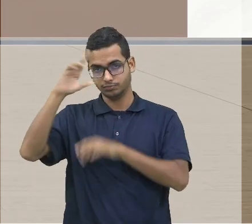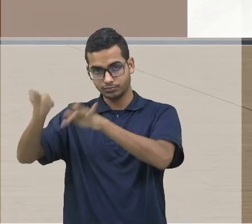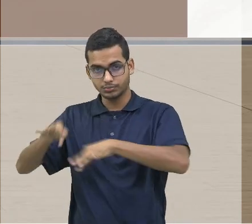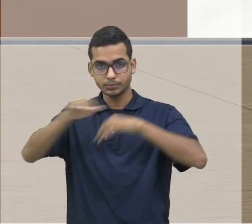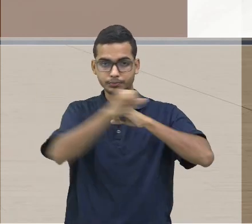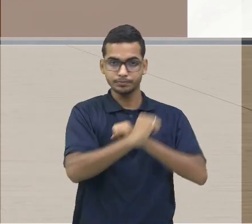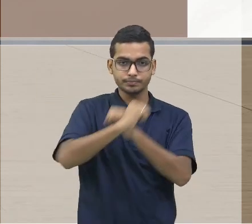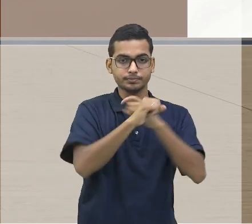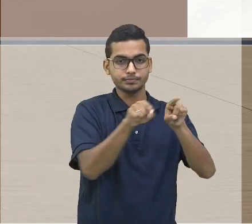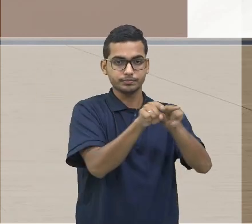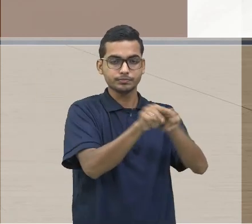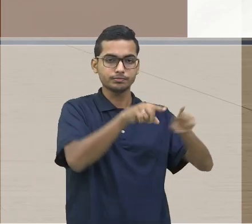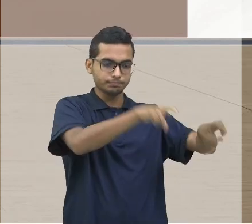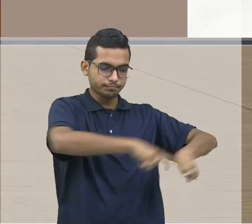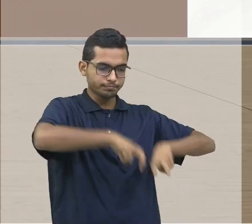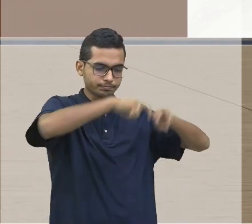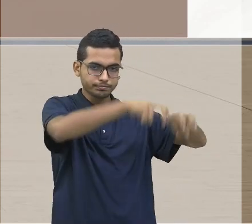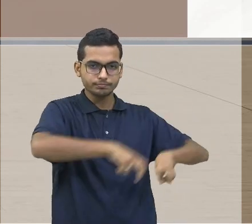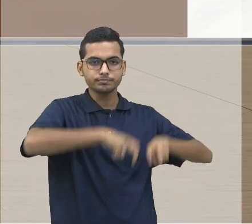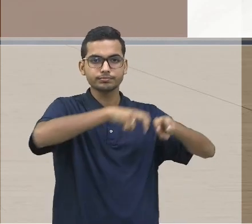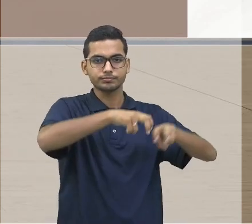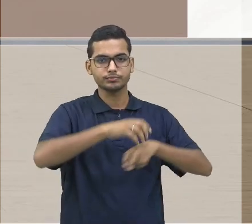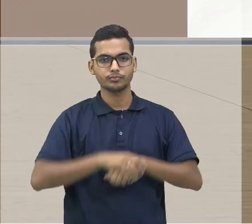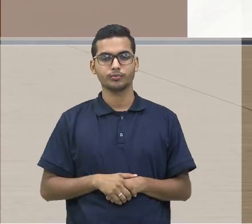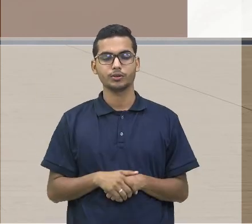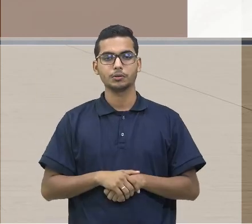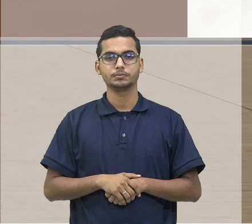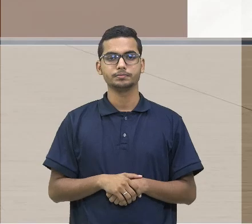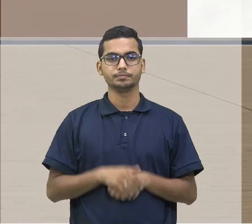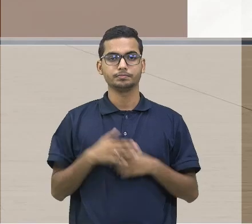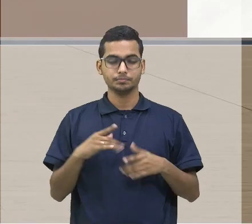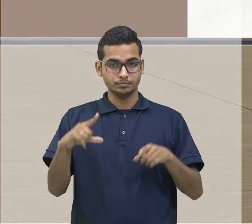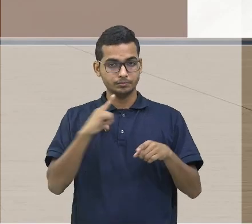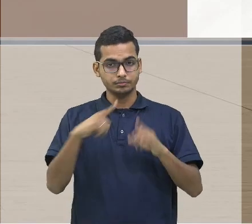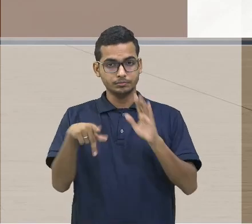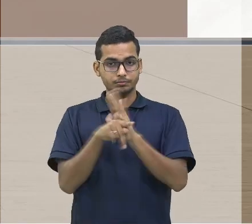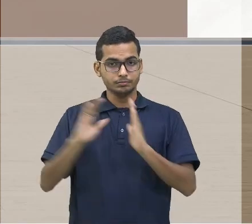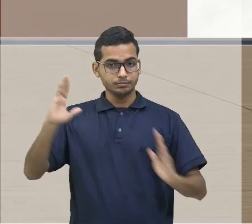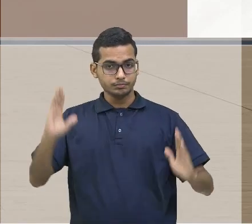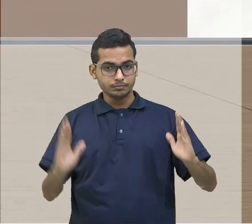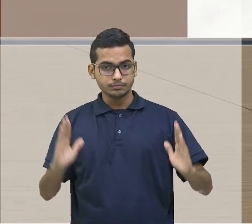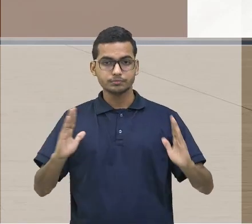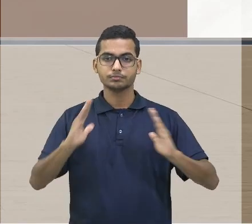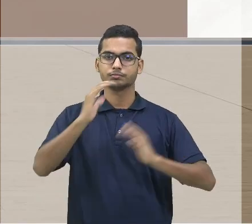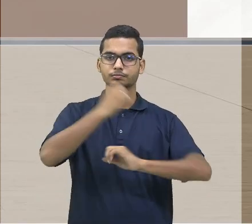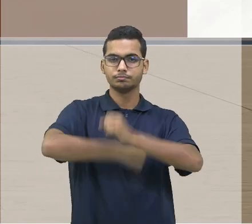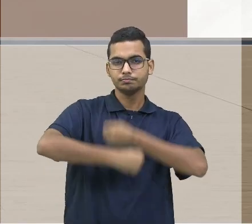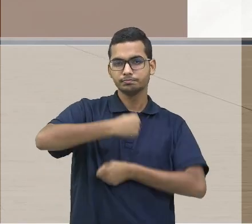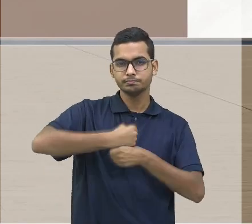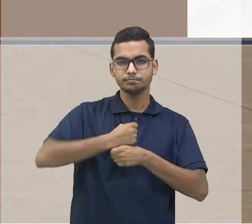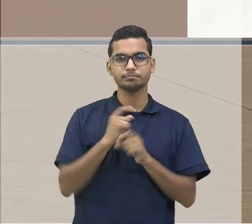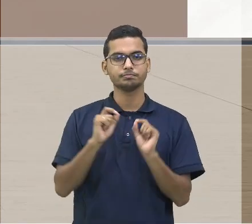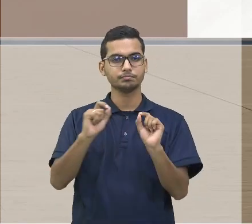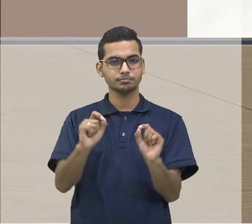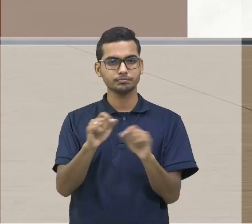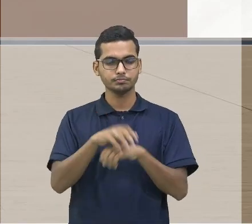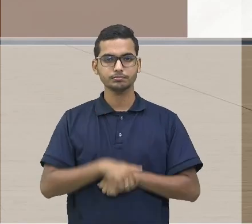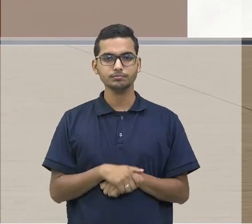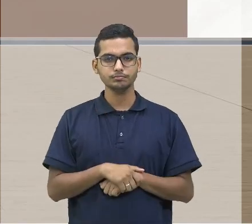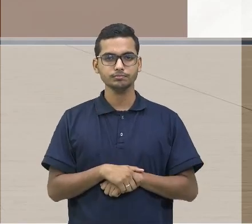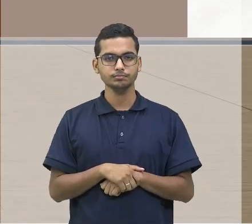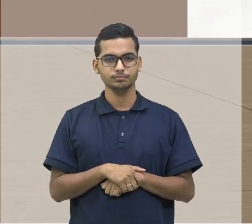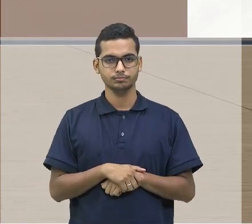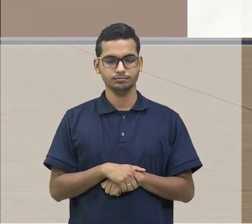pessoas deixavam os seus afazeres em prol deles mesmos e iam trabalhar na área, tá, que pertencia ao Senhor. Uma parte